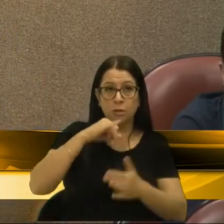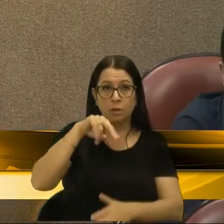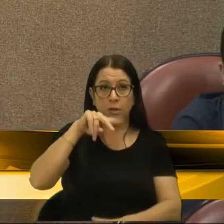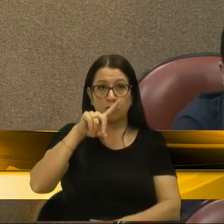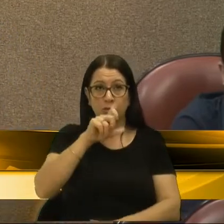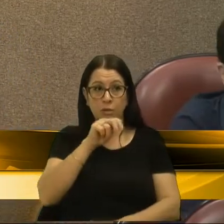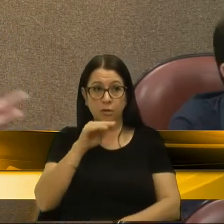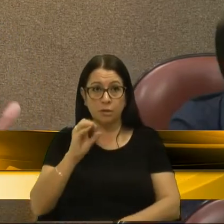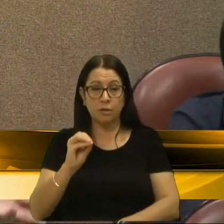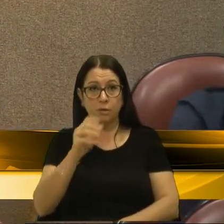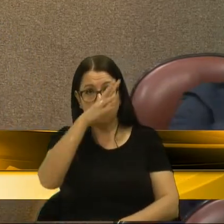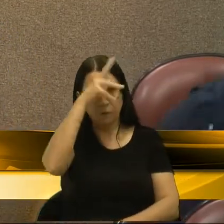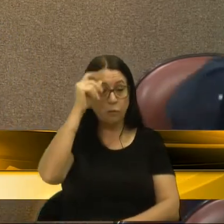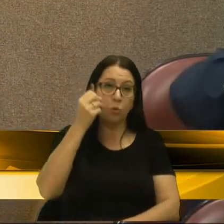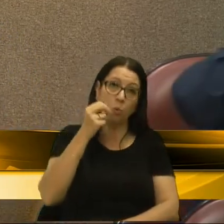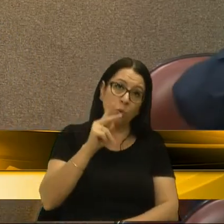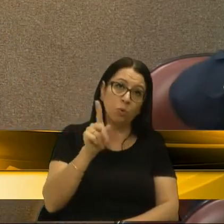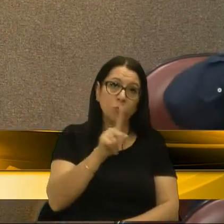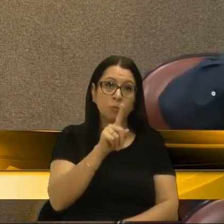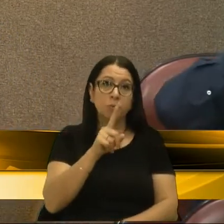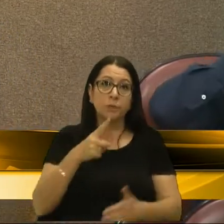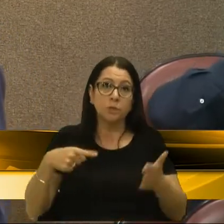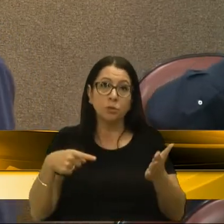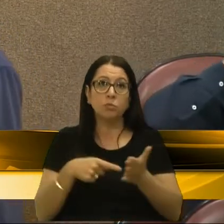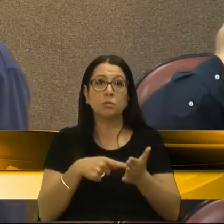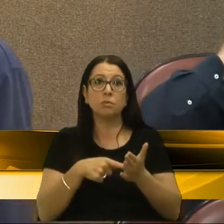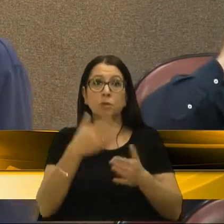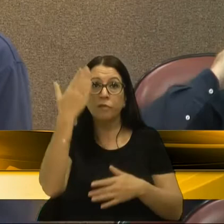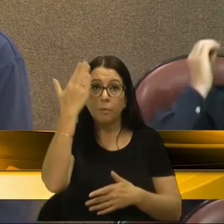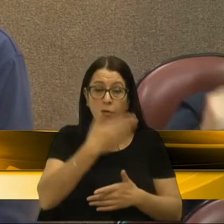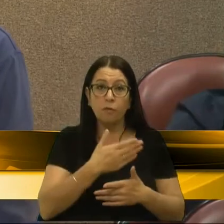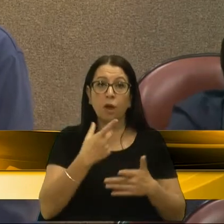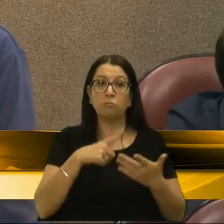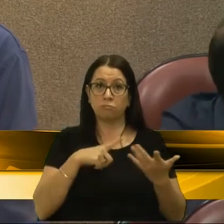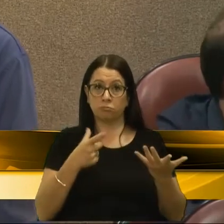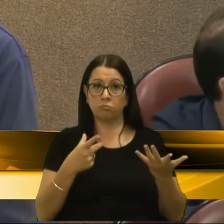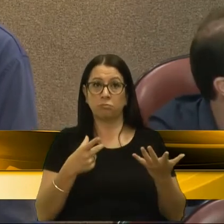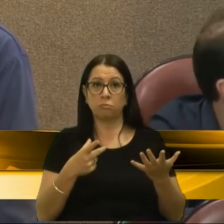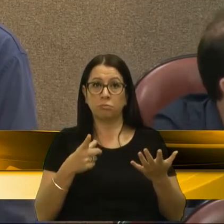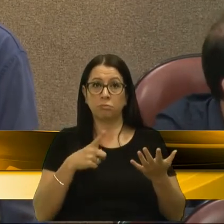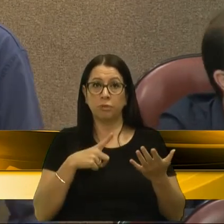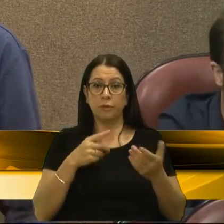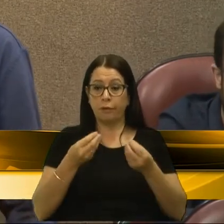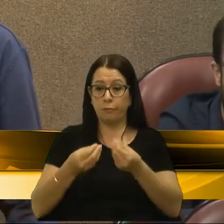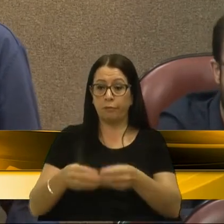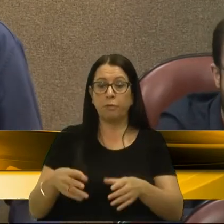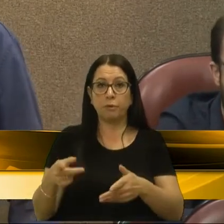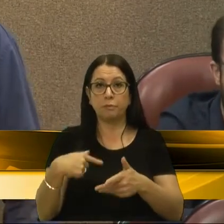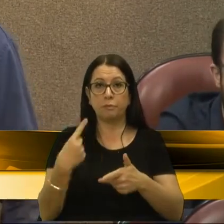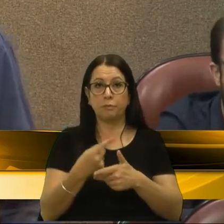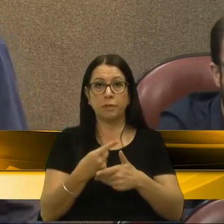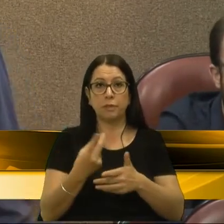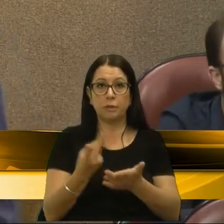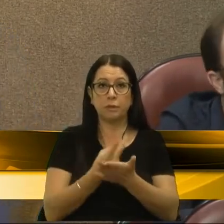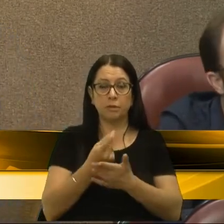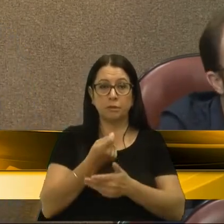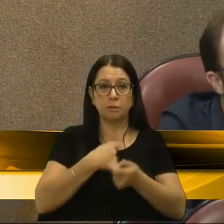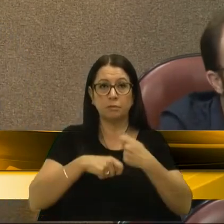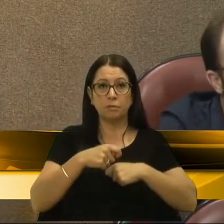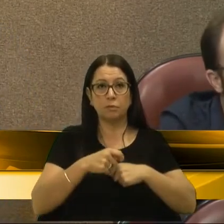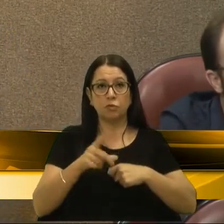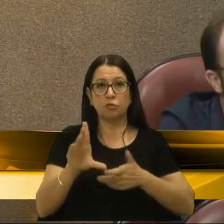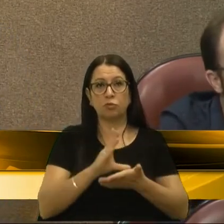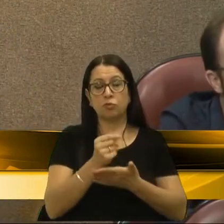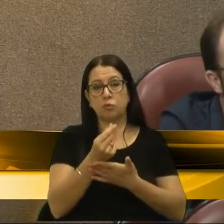executivo, ou, eventualmente, até numa denúncia, se ficar comprovado que houve desperdício e má gestão dos recursos